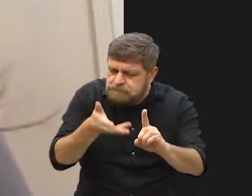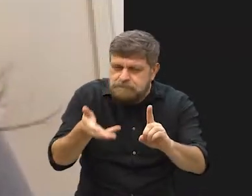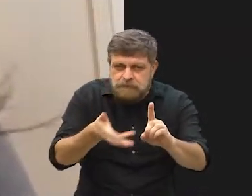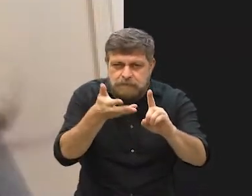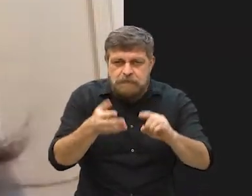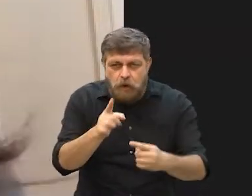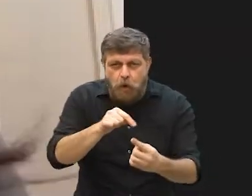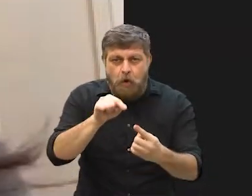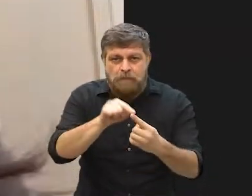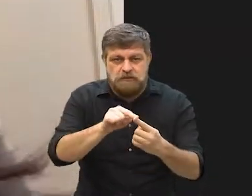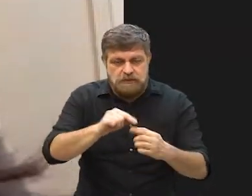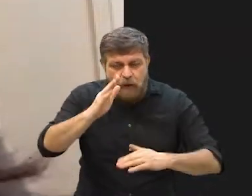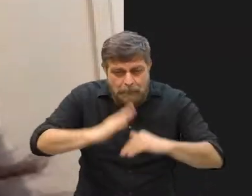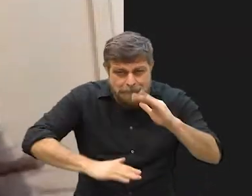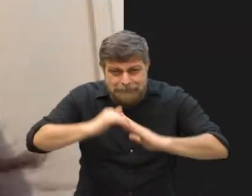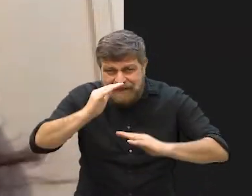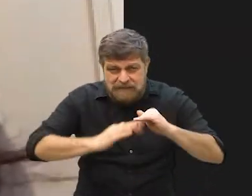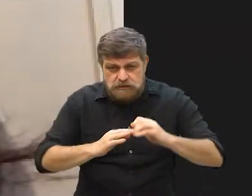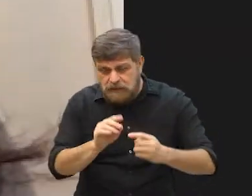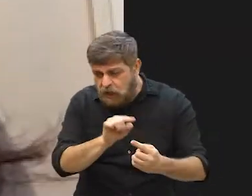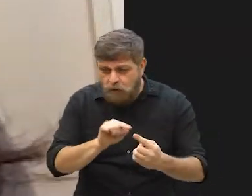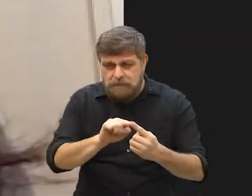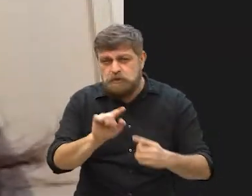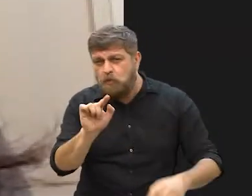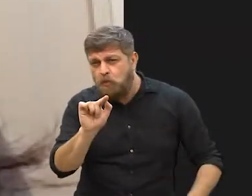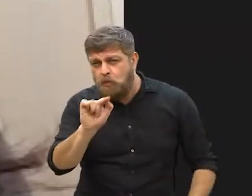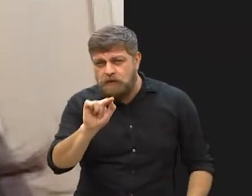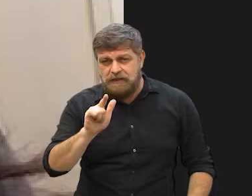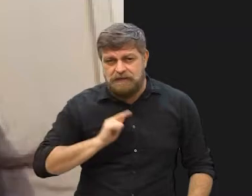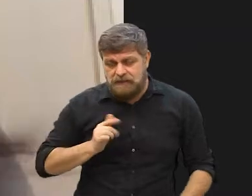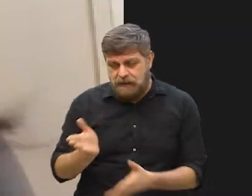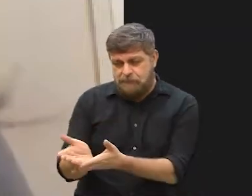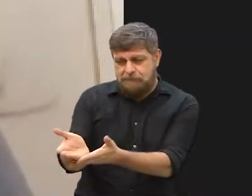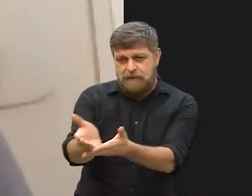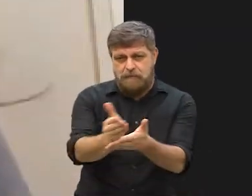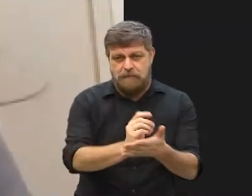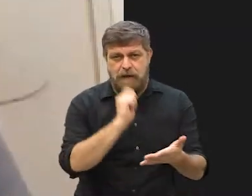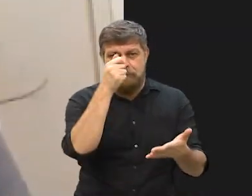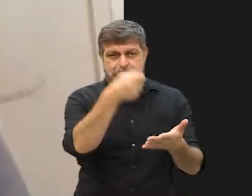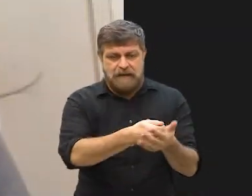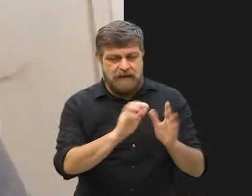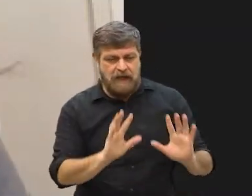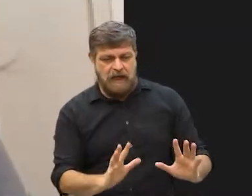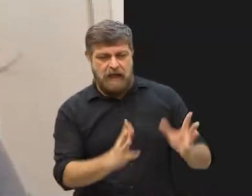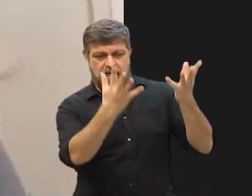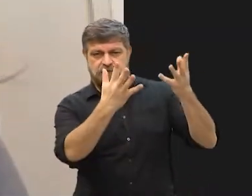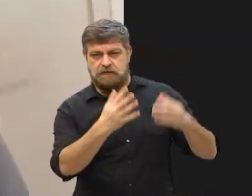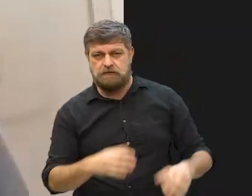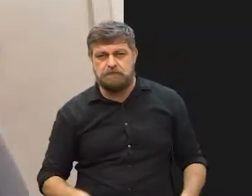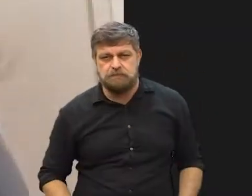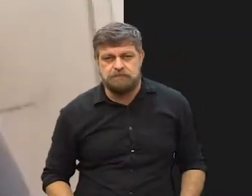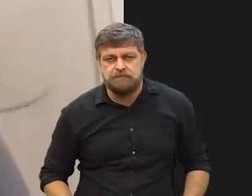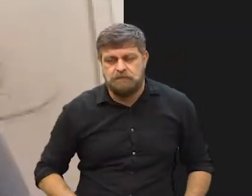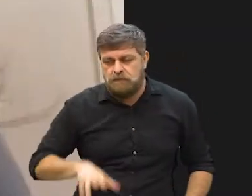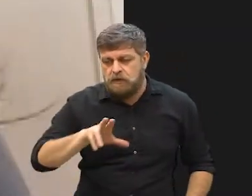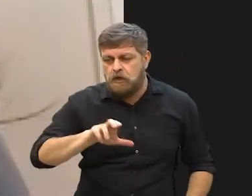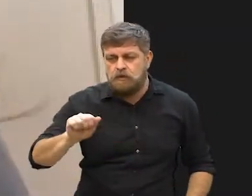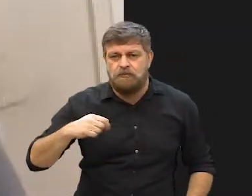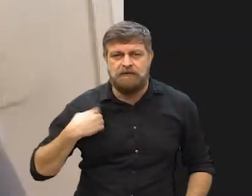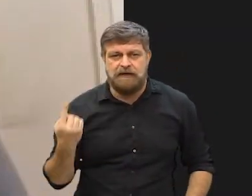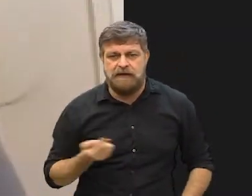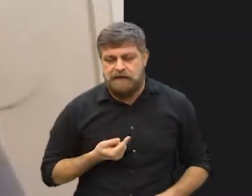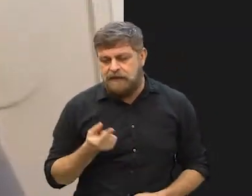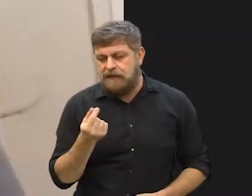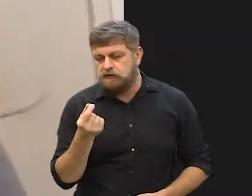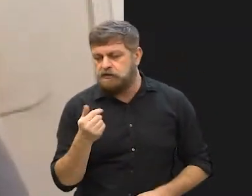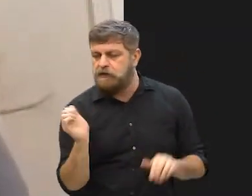mais fazer atividade para arrecadar fundo para pagar evento que a gente vai realizar. Nunca é para